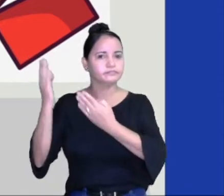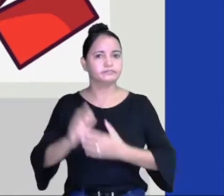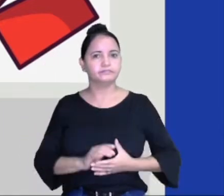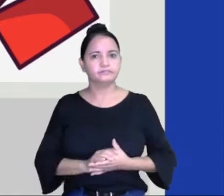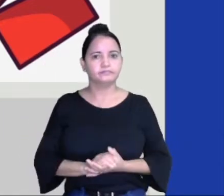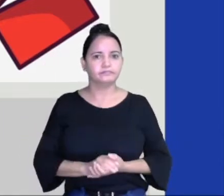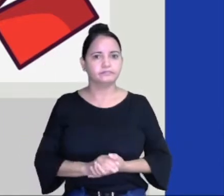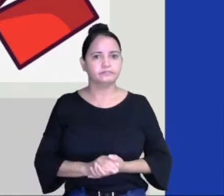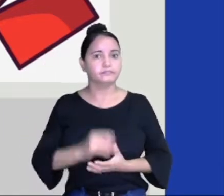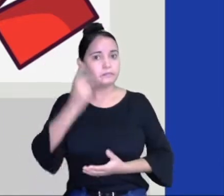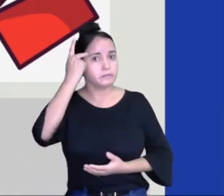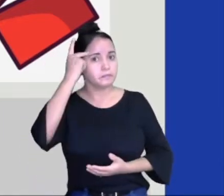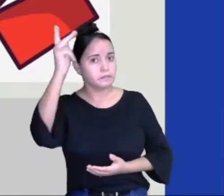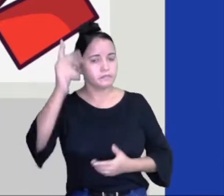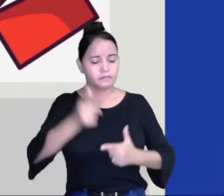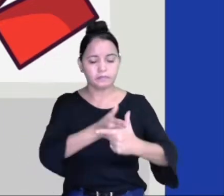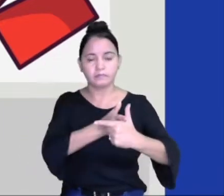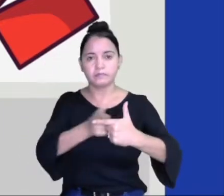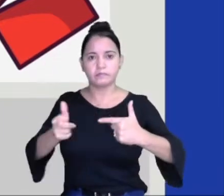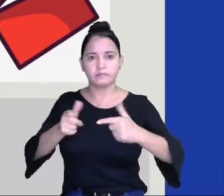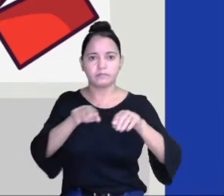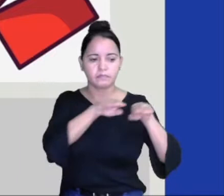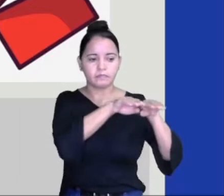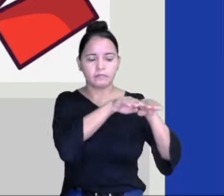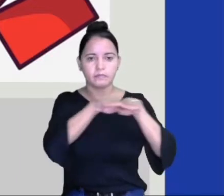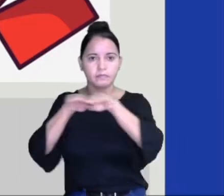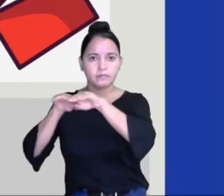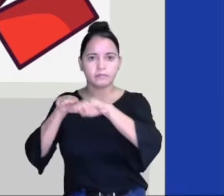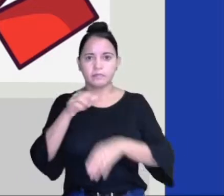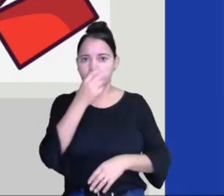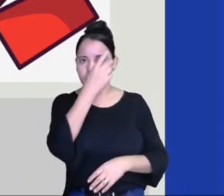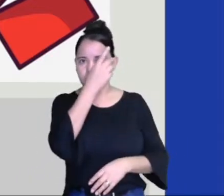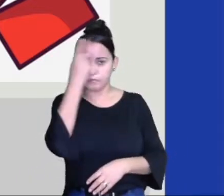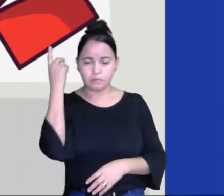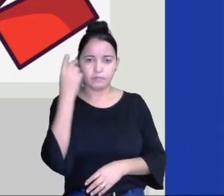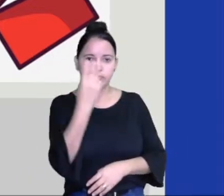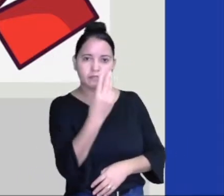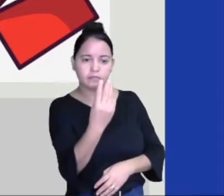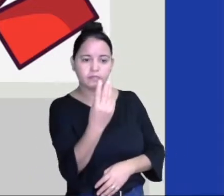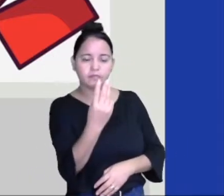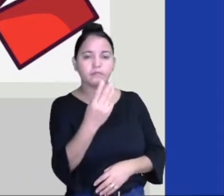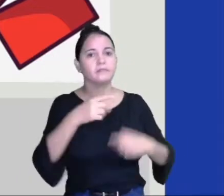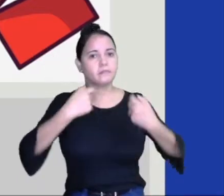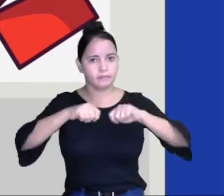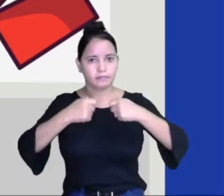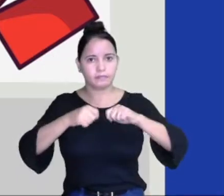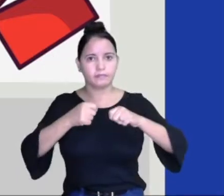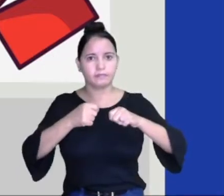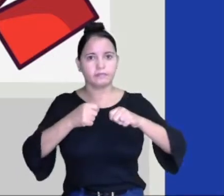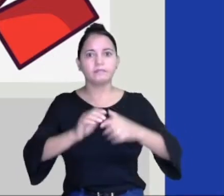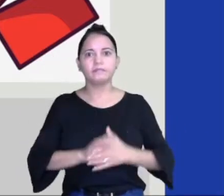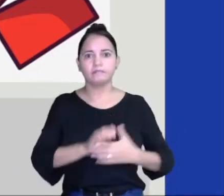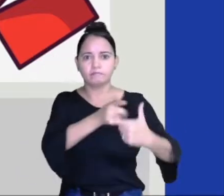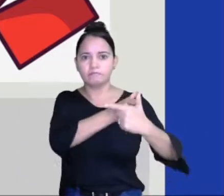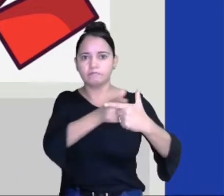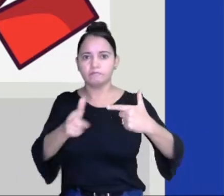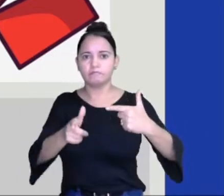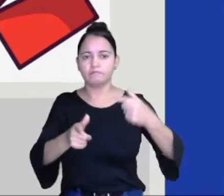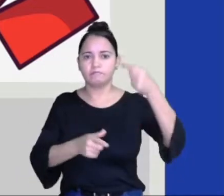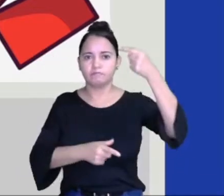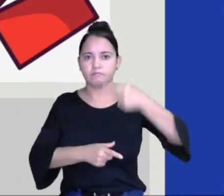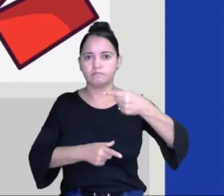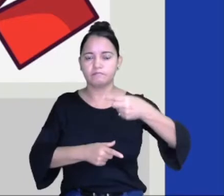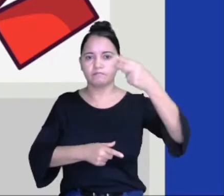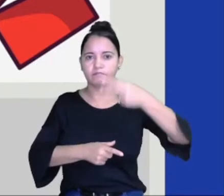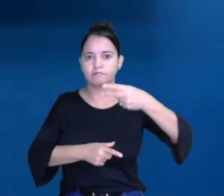Primeiramente, para dividir igualmente uma barra de chocolate entre 3 pessoas, eu preciso dividi-la em 3 partes iguais.